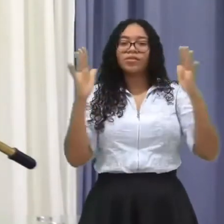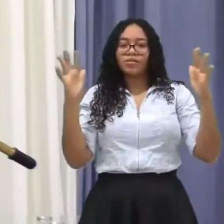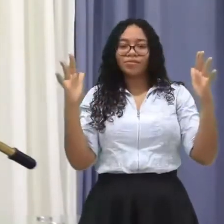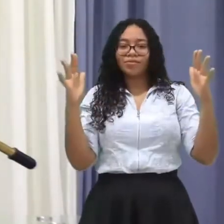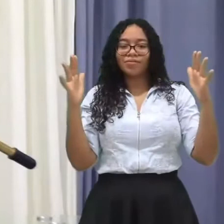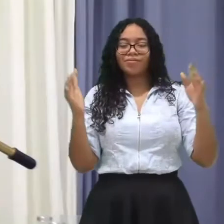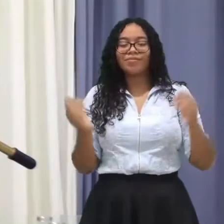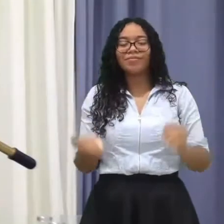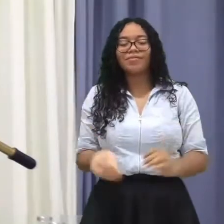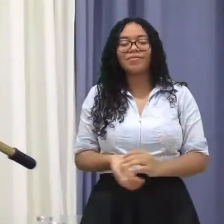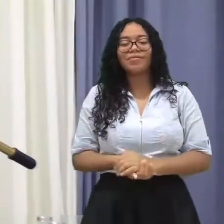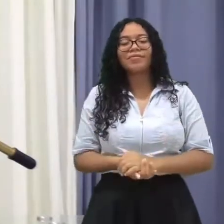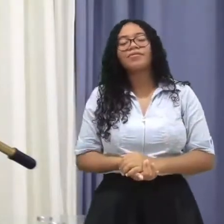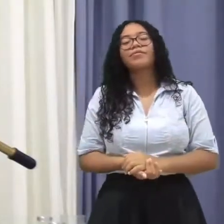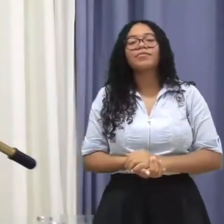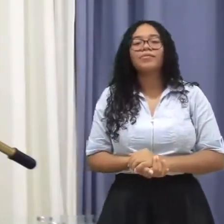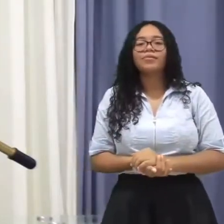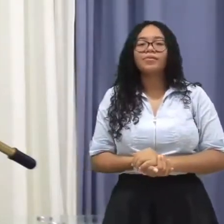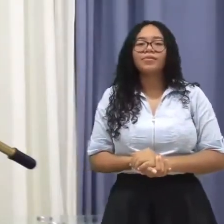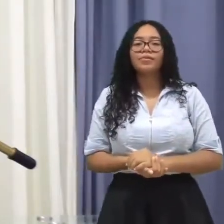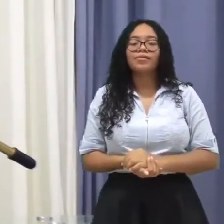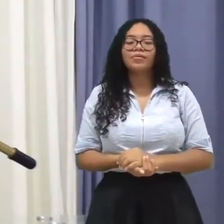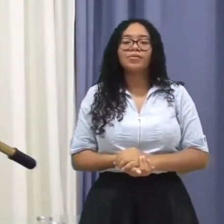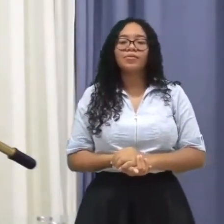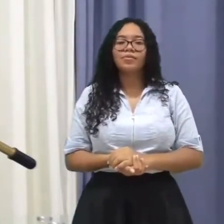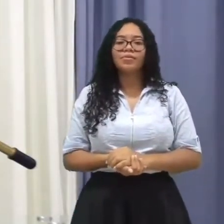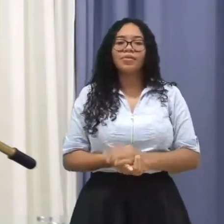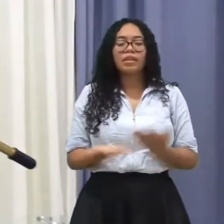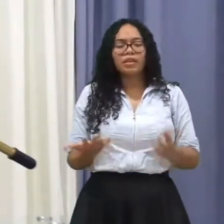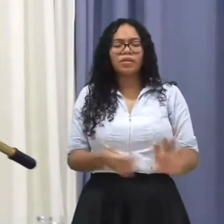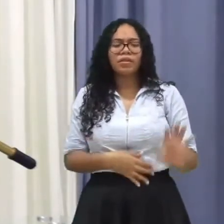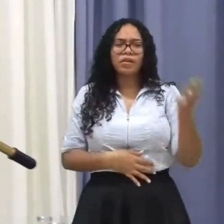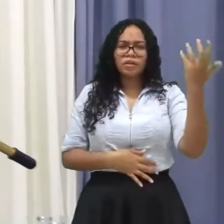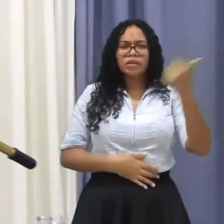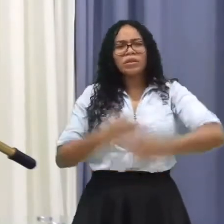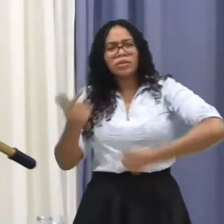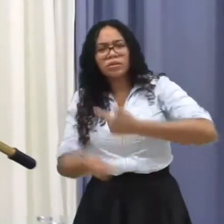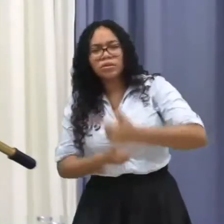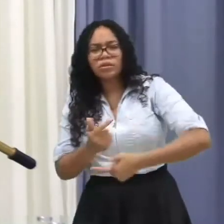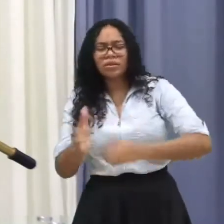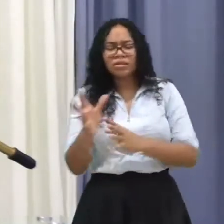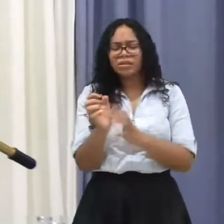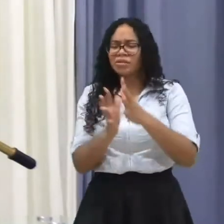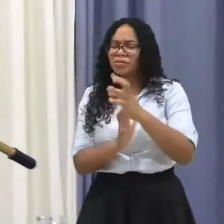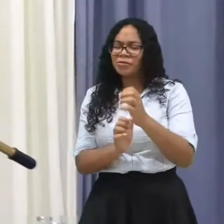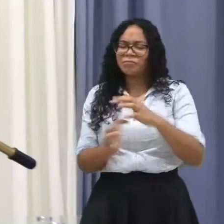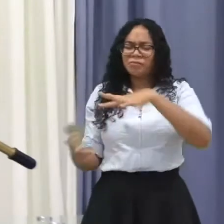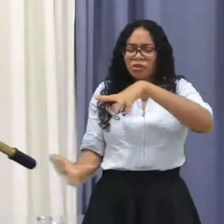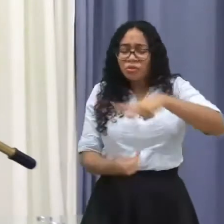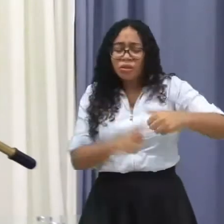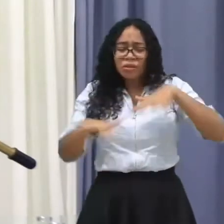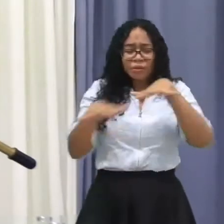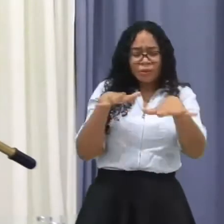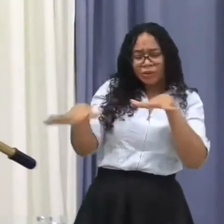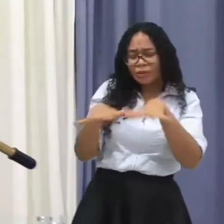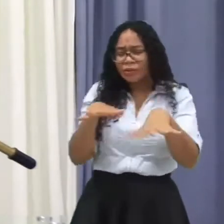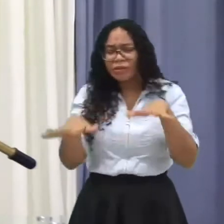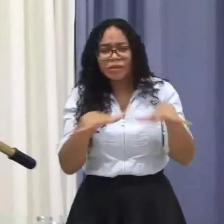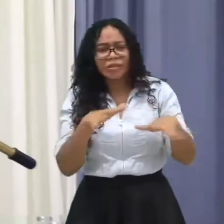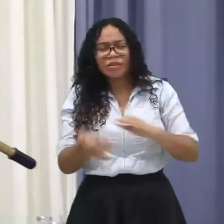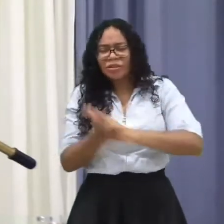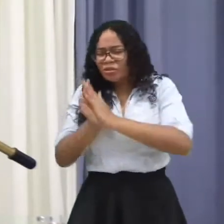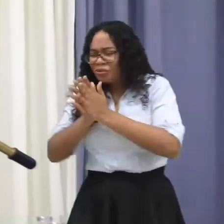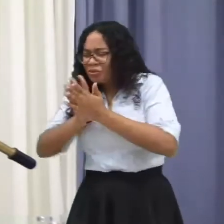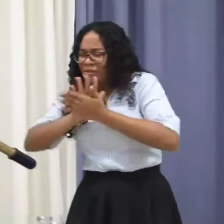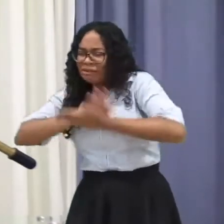sim, é precedido de muitos eventos, de guerras, rumores de guerra, tremores de terra, não é? Grandes